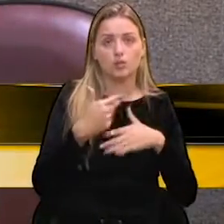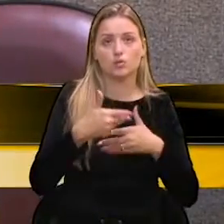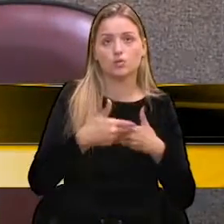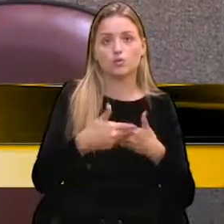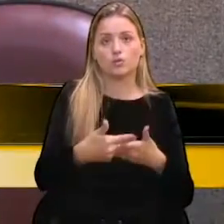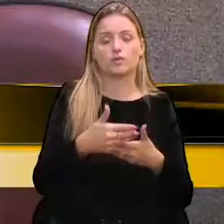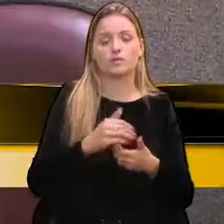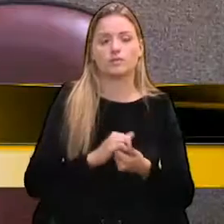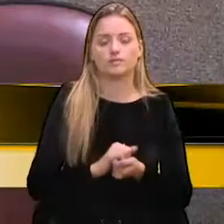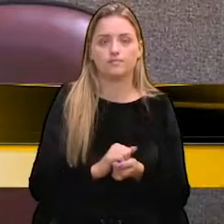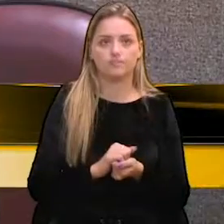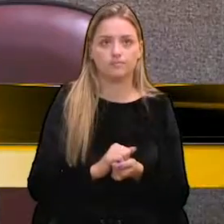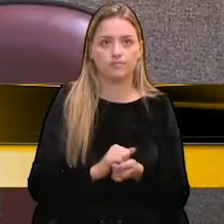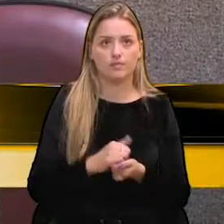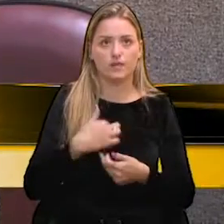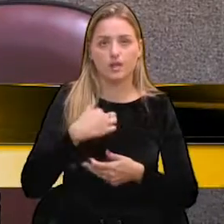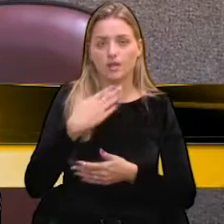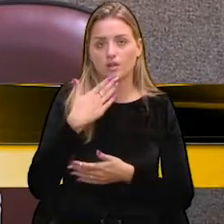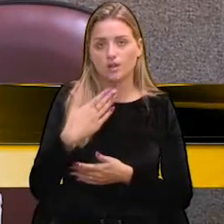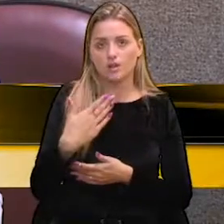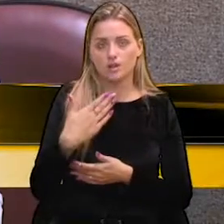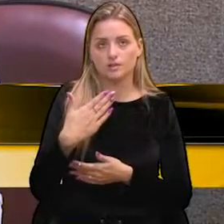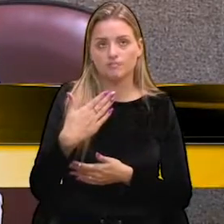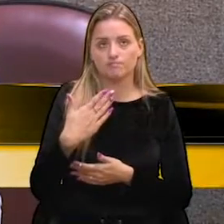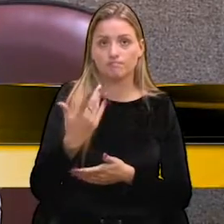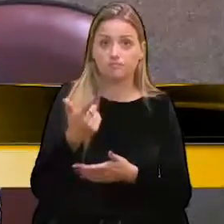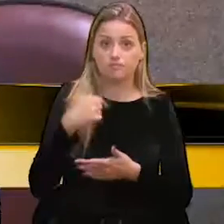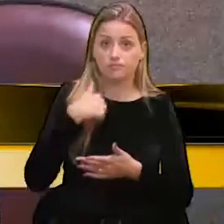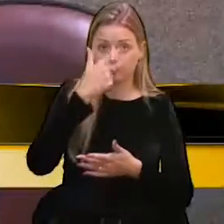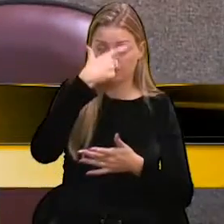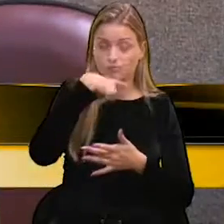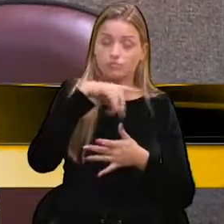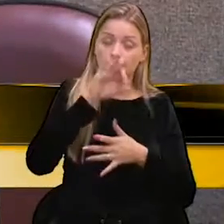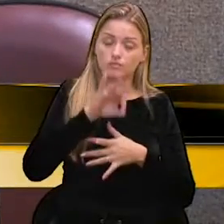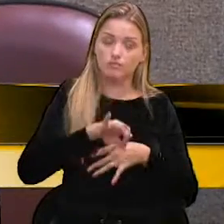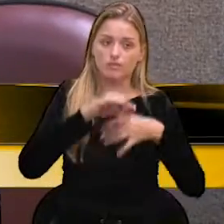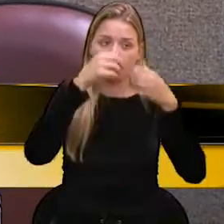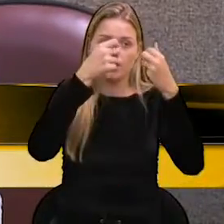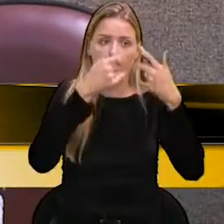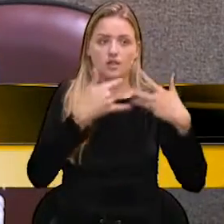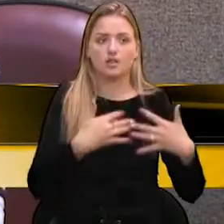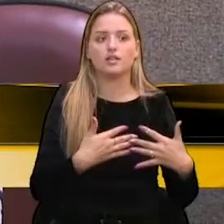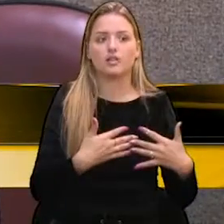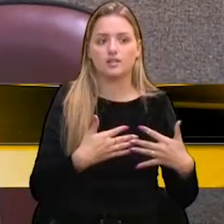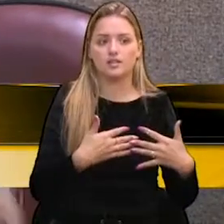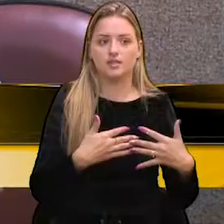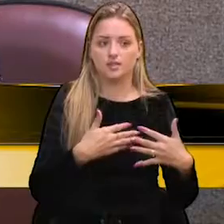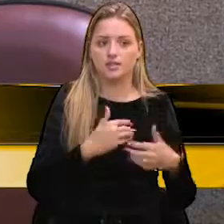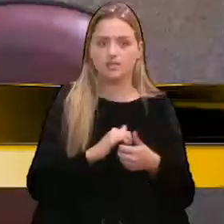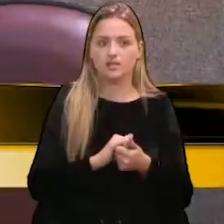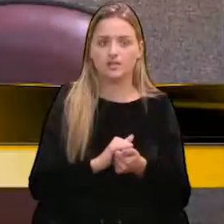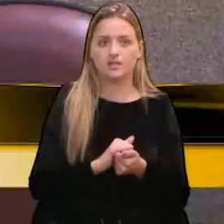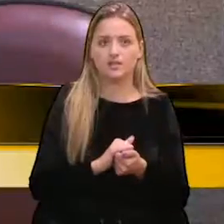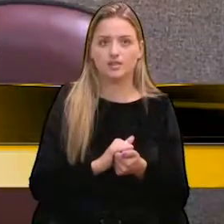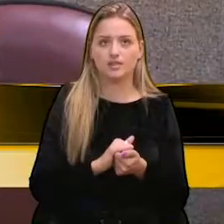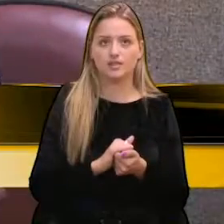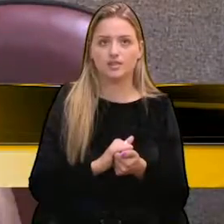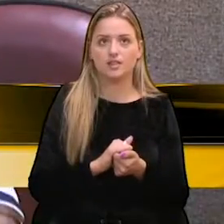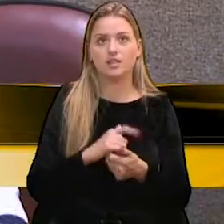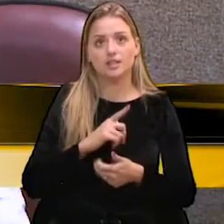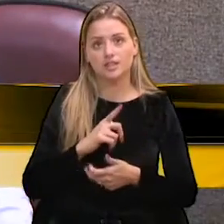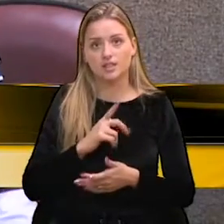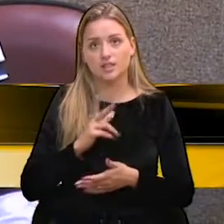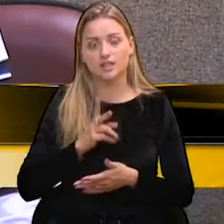os convites. Então, penso que é justo esse esclarecimento, vereador líder de governo, porque a ideia nossa sempre